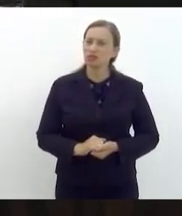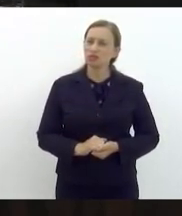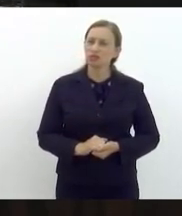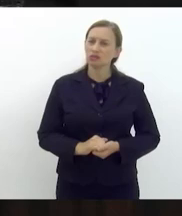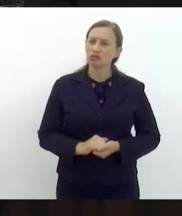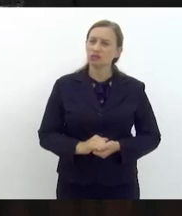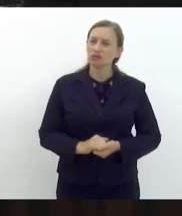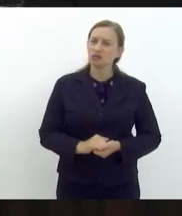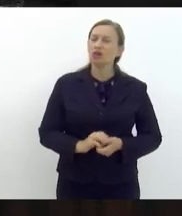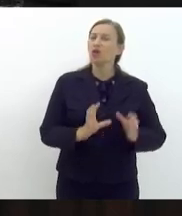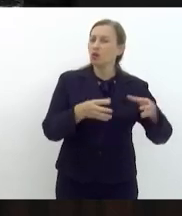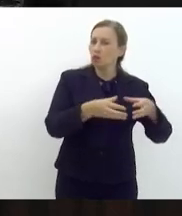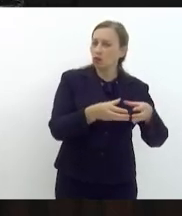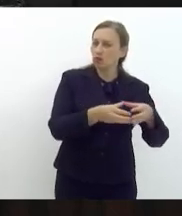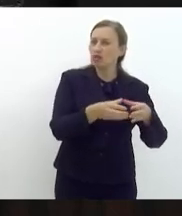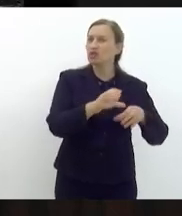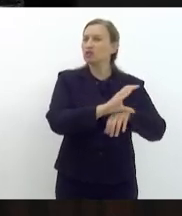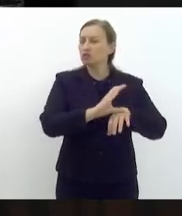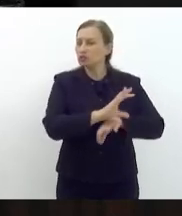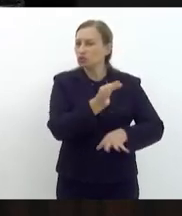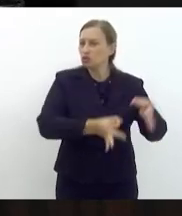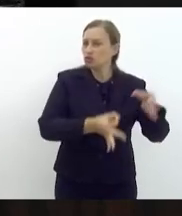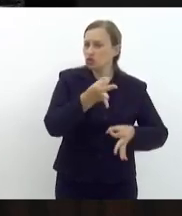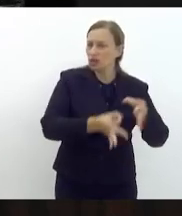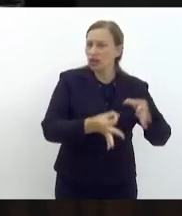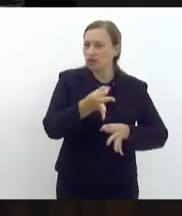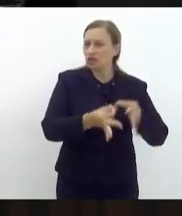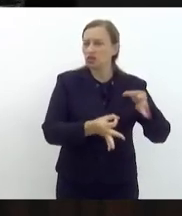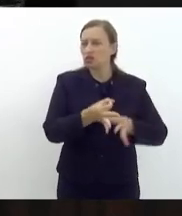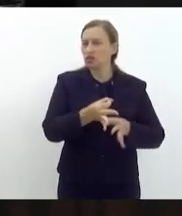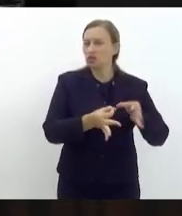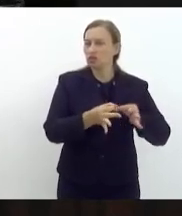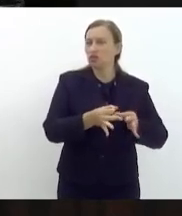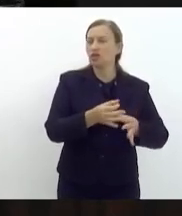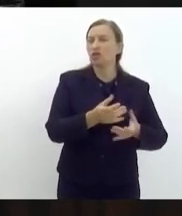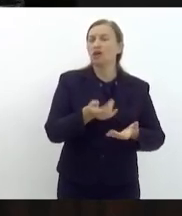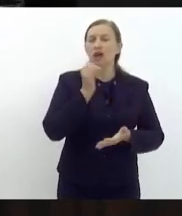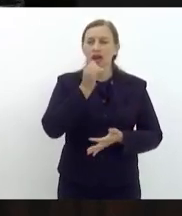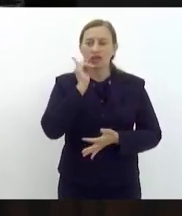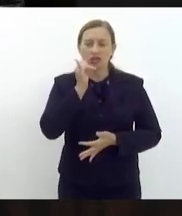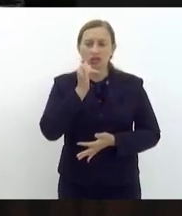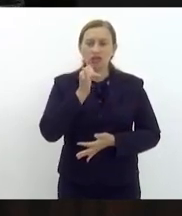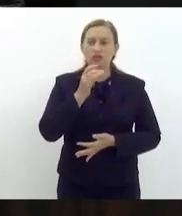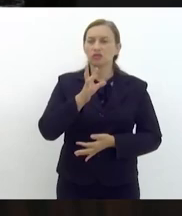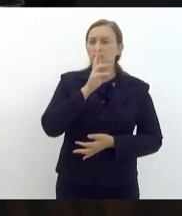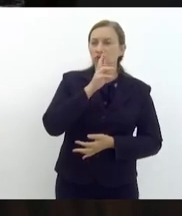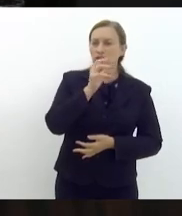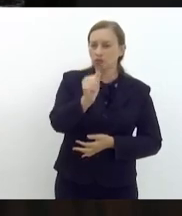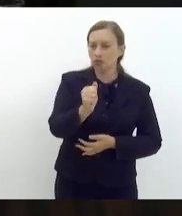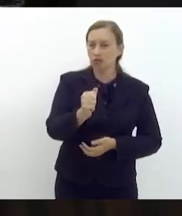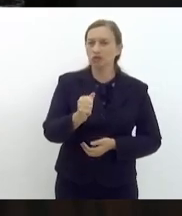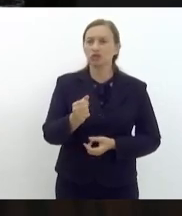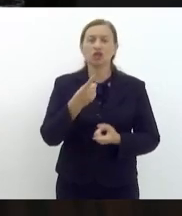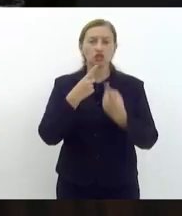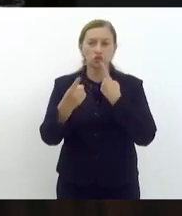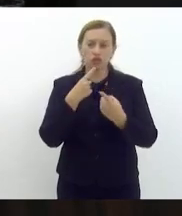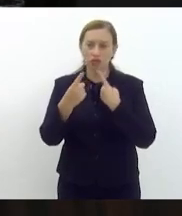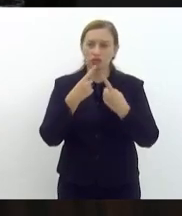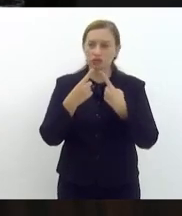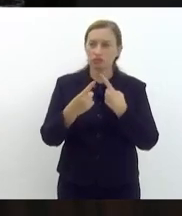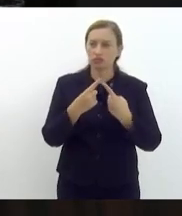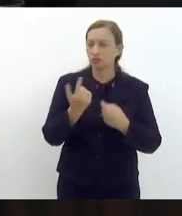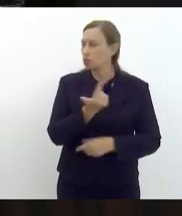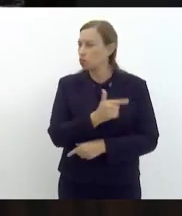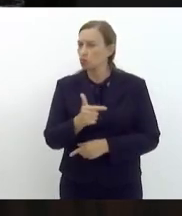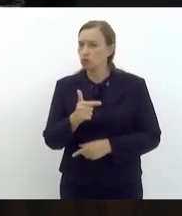parecer das comissões de Constituição e Justiça pela Jurisdicidade. Relator, deputado Rodrigo Amorim. Em discussão.